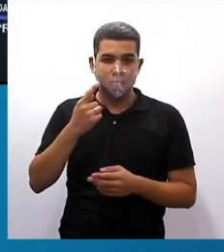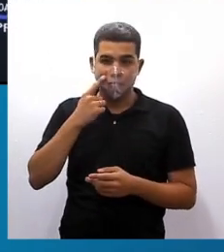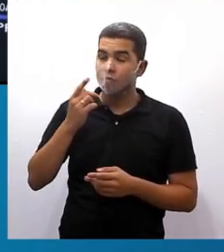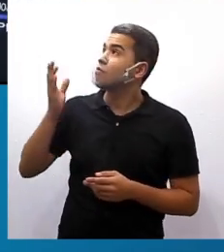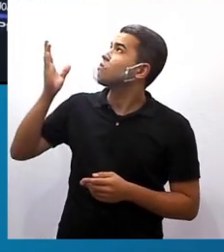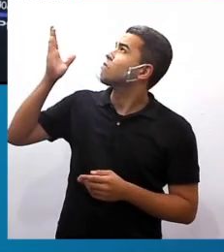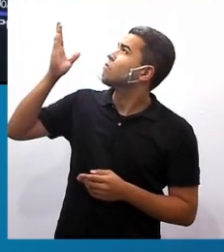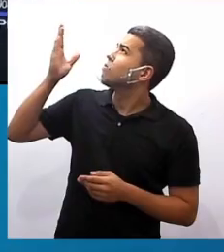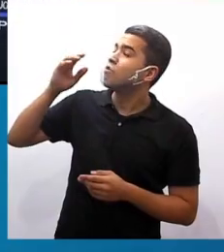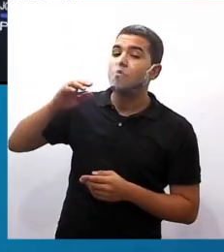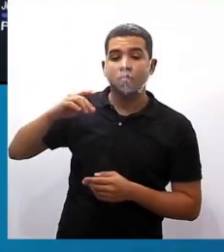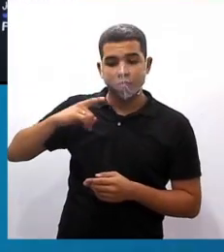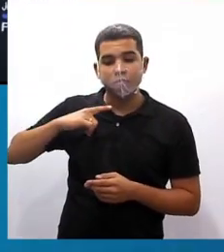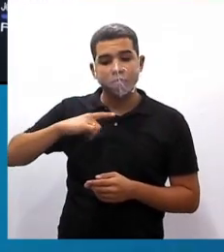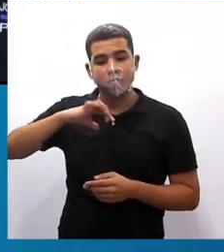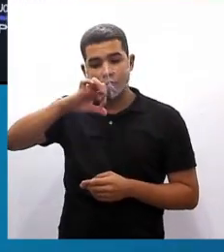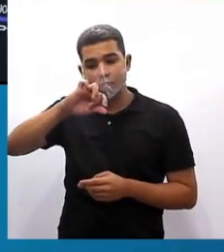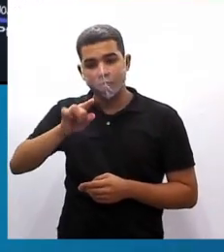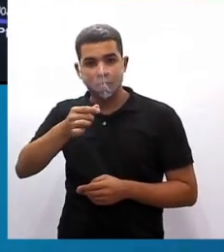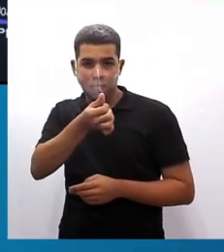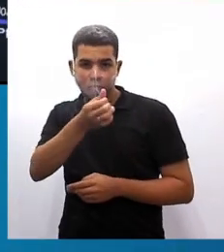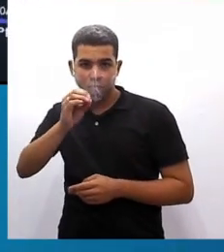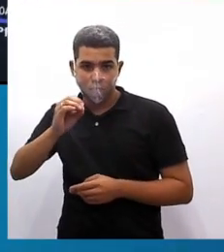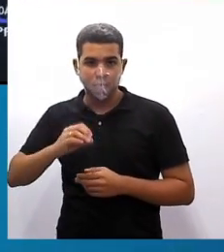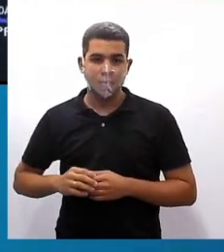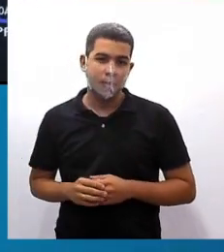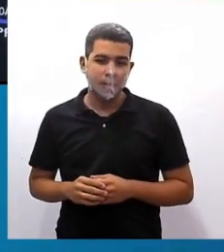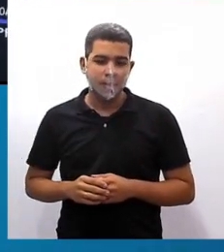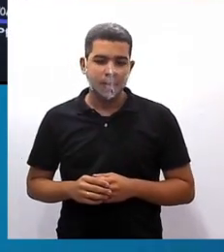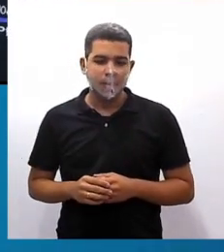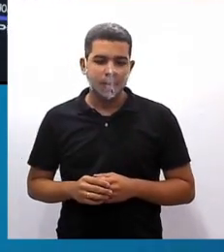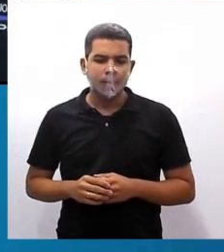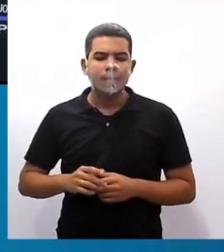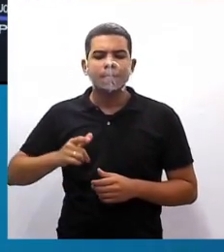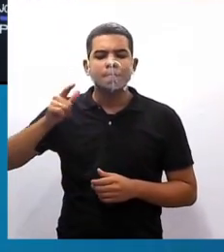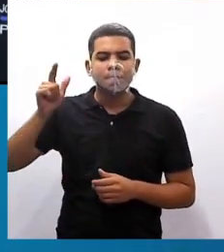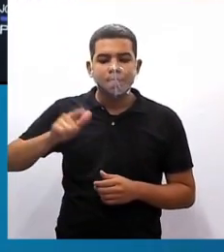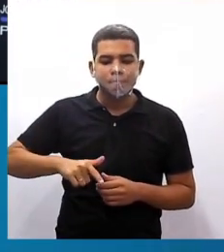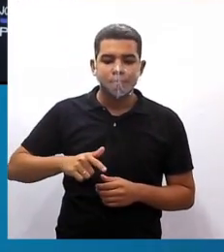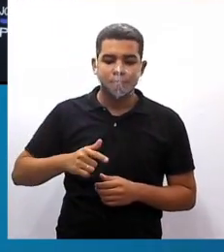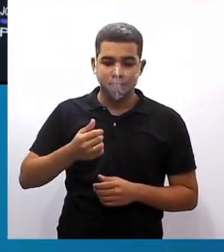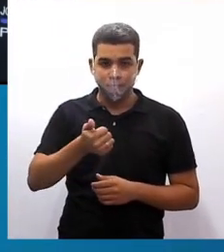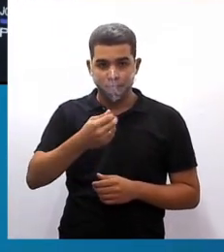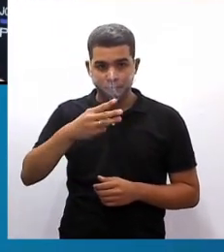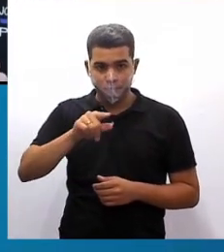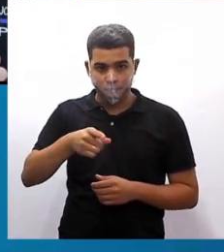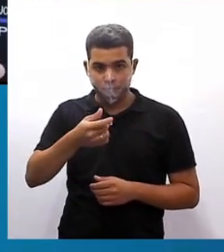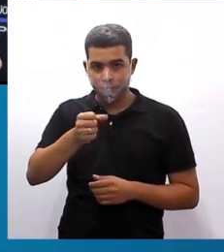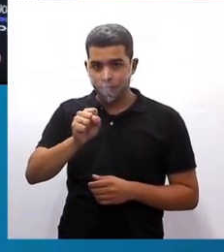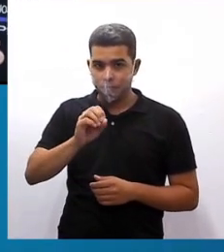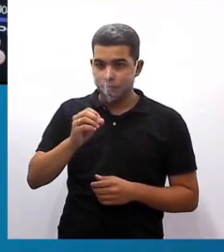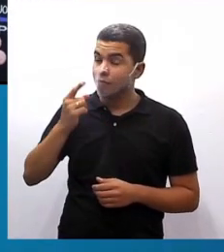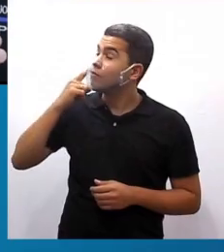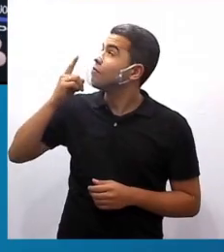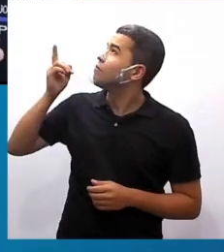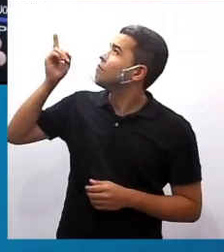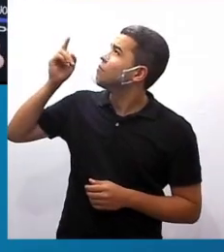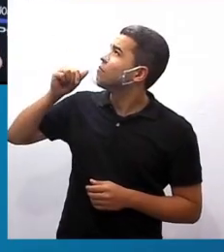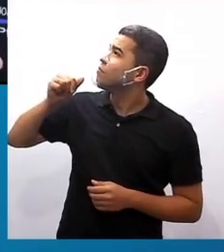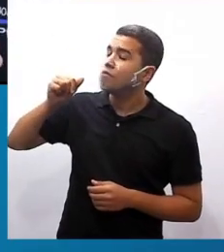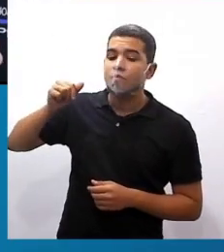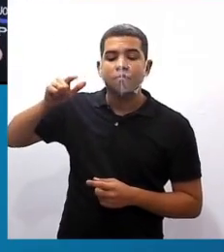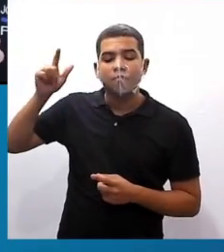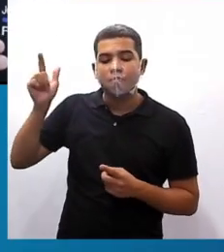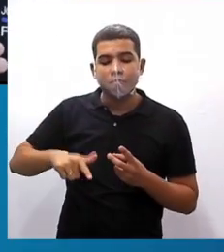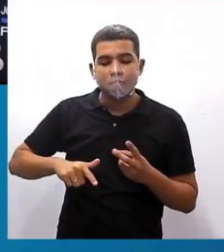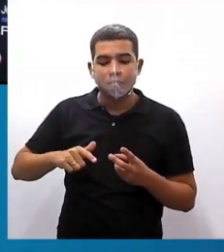9,60. 3 kg de arroz. Então, 3 vezes 4,60. Deu 13,80. Massa. E 5 vezes